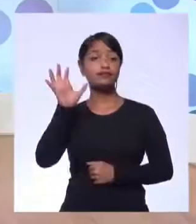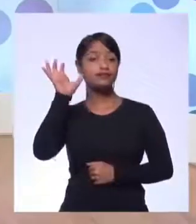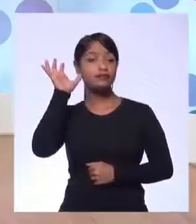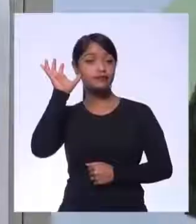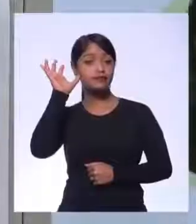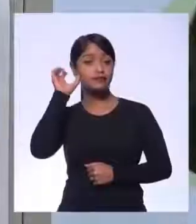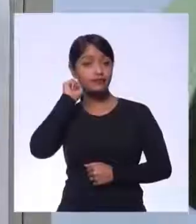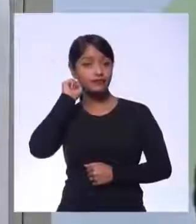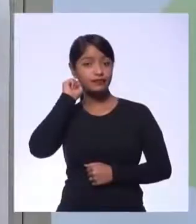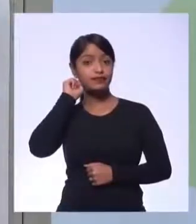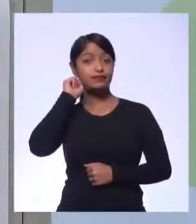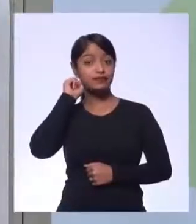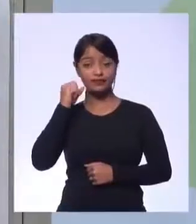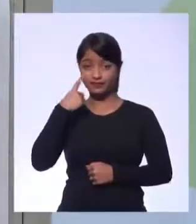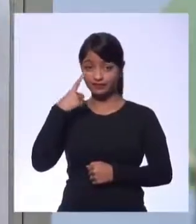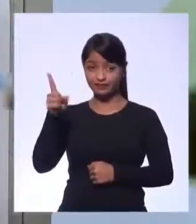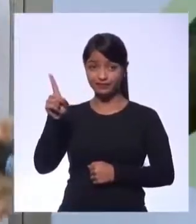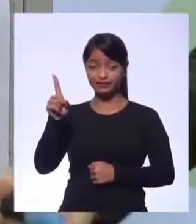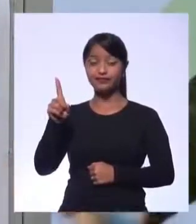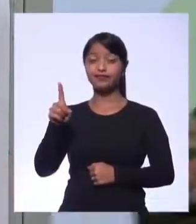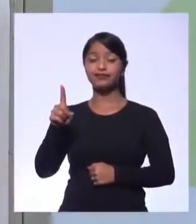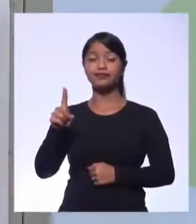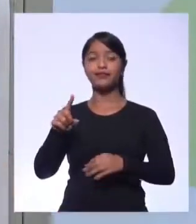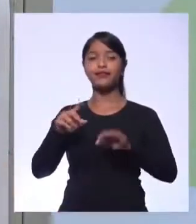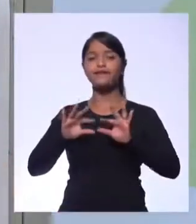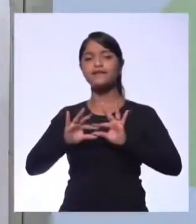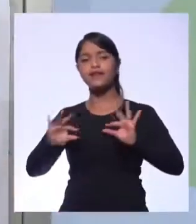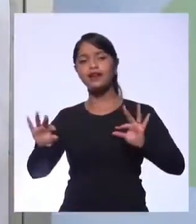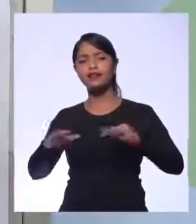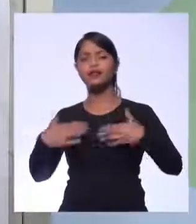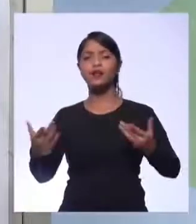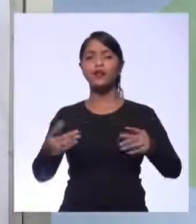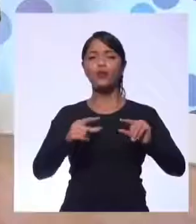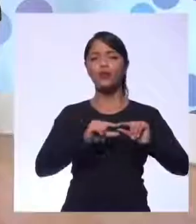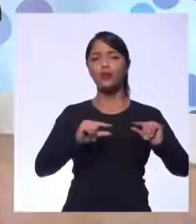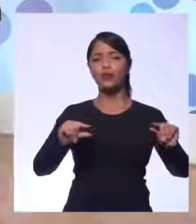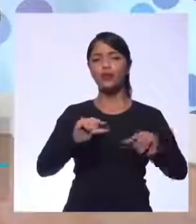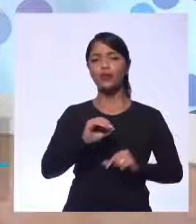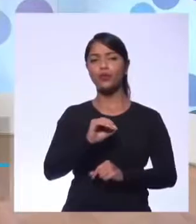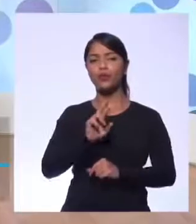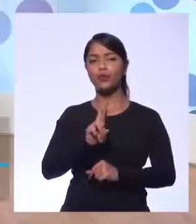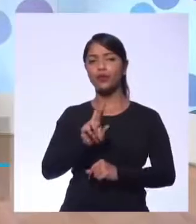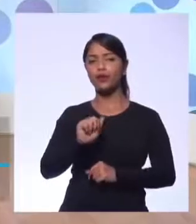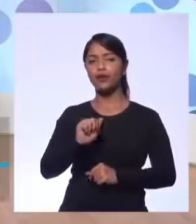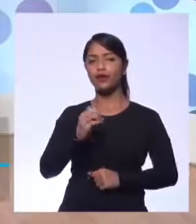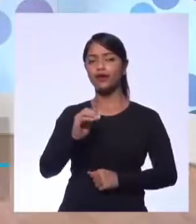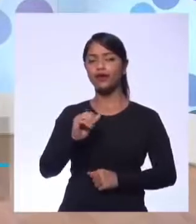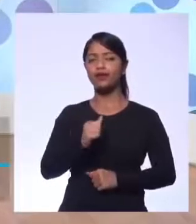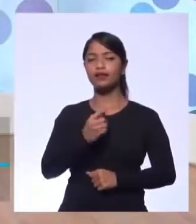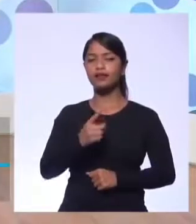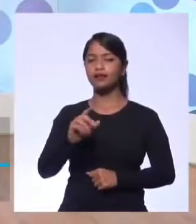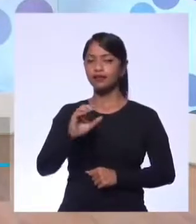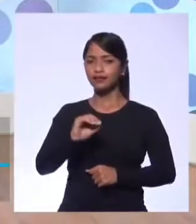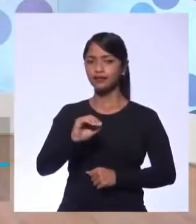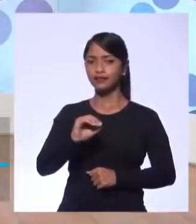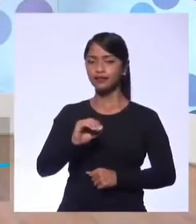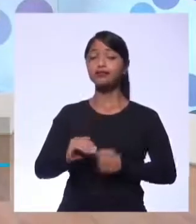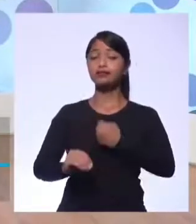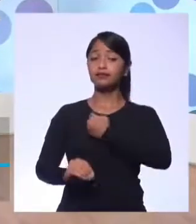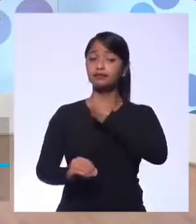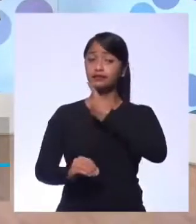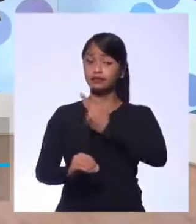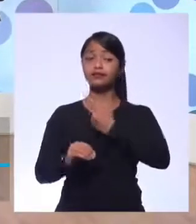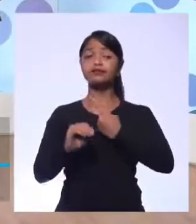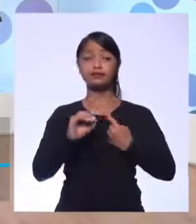escuta 1. Aliás, que estava lá no GC. Frase ou oração, hein, gente? A 1 é a oração, eles estão colocando. Oração é a 1, mas